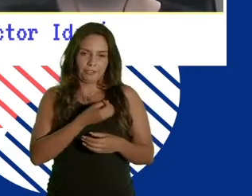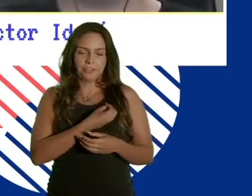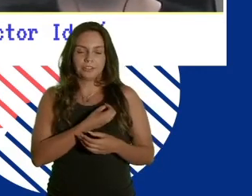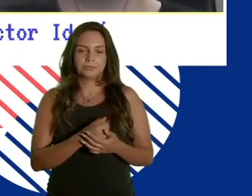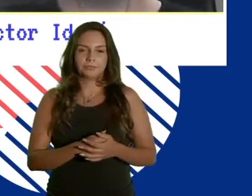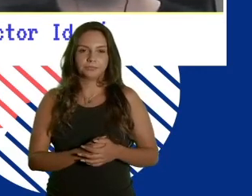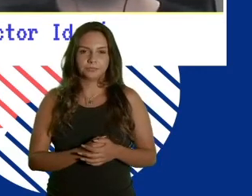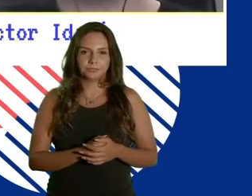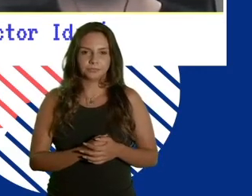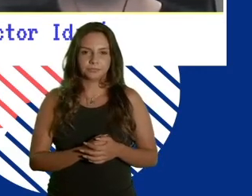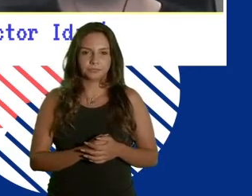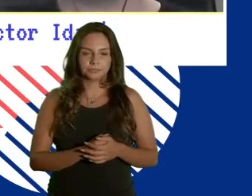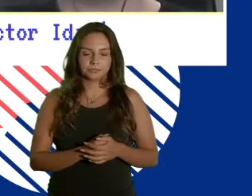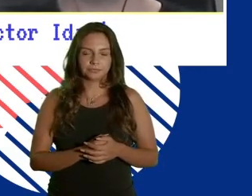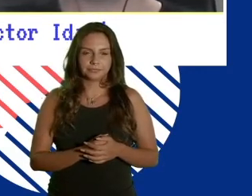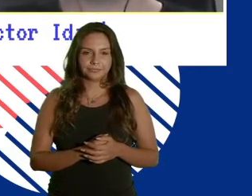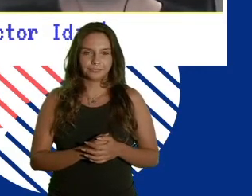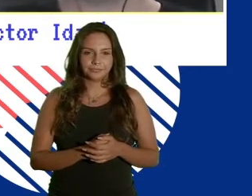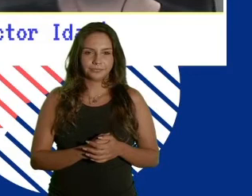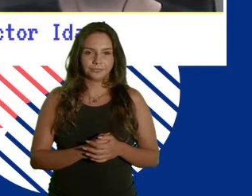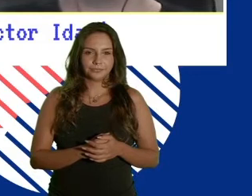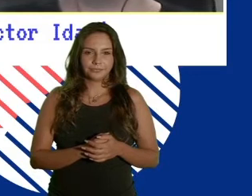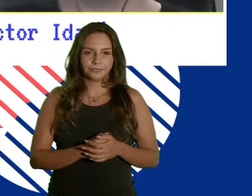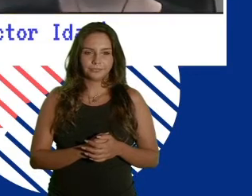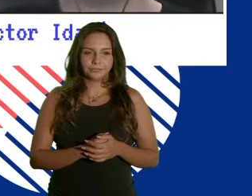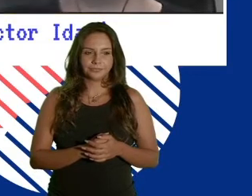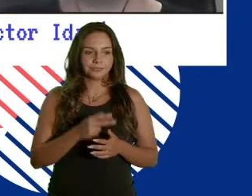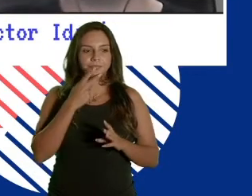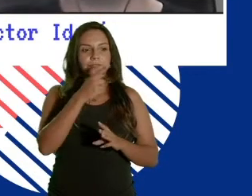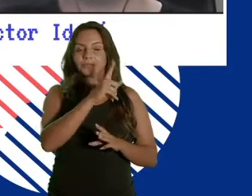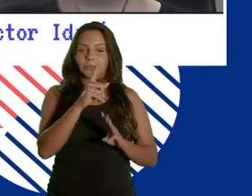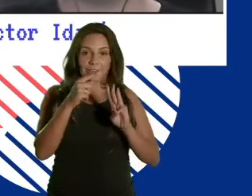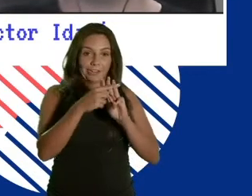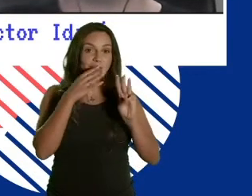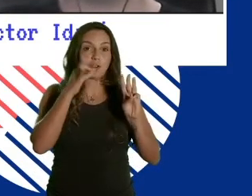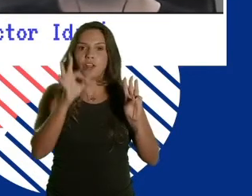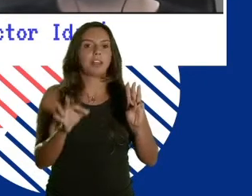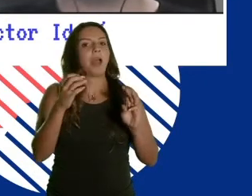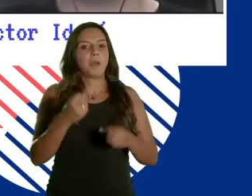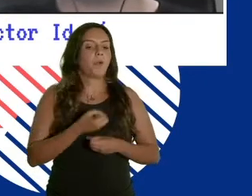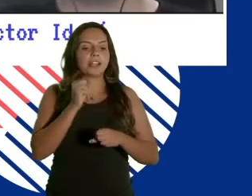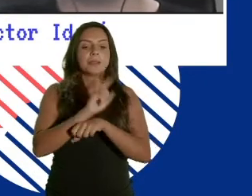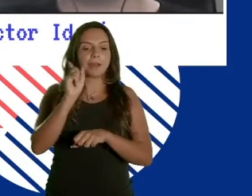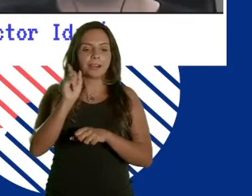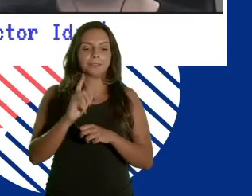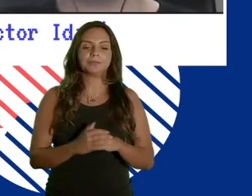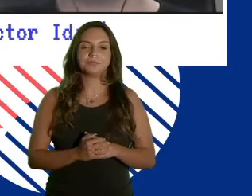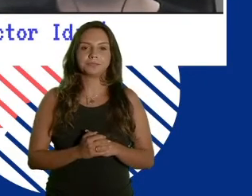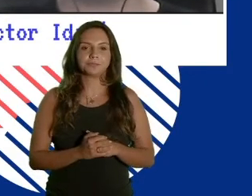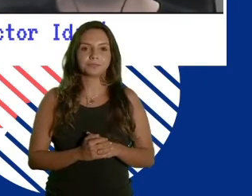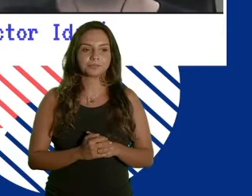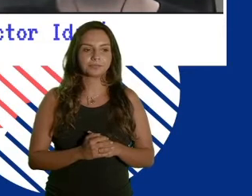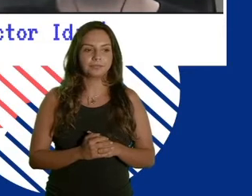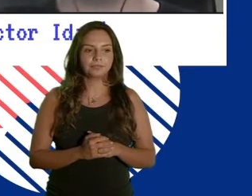e aparentemente não vai sair. Com certeza não irá sair. Agora, uma questão que me chama a atenção. Então, Vilma, por